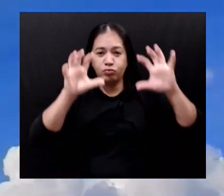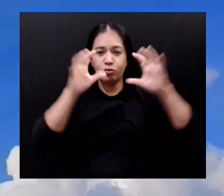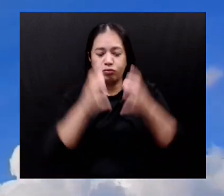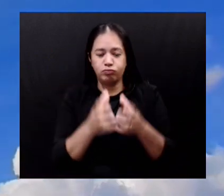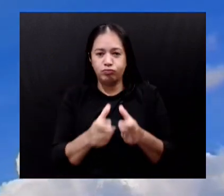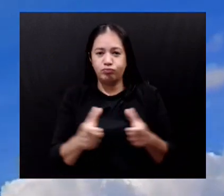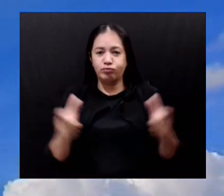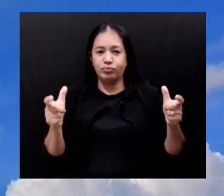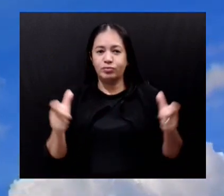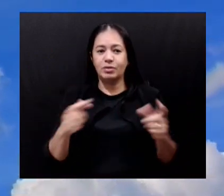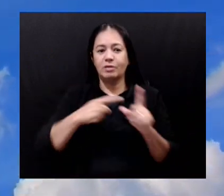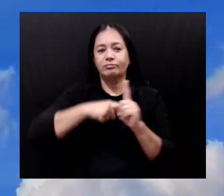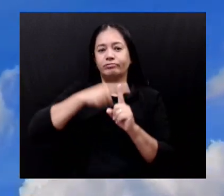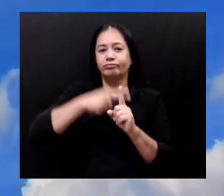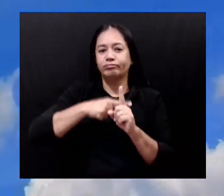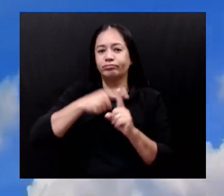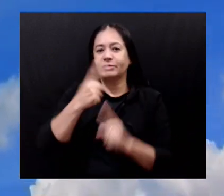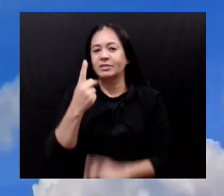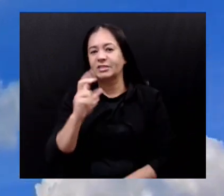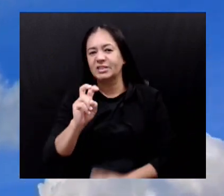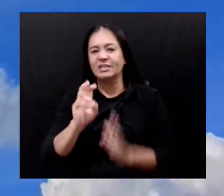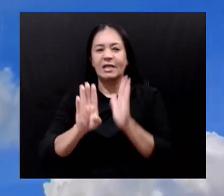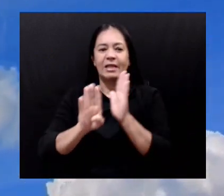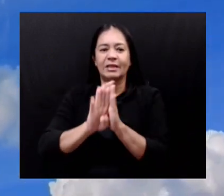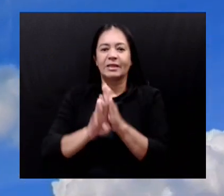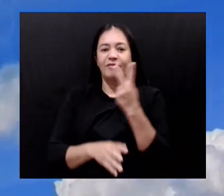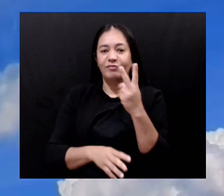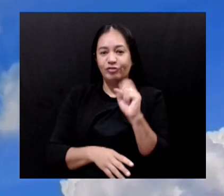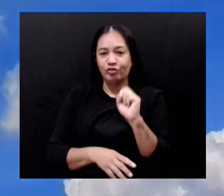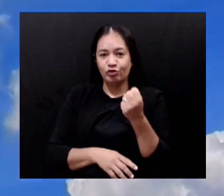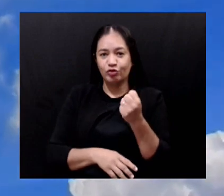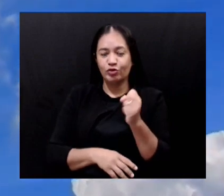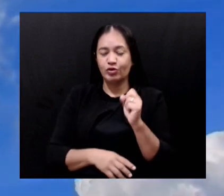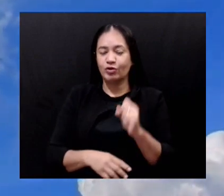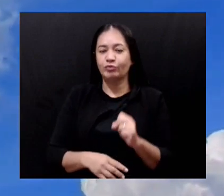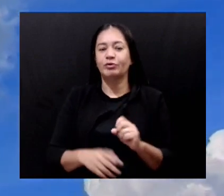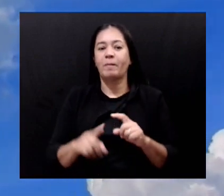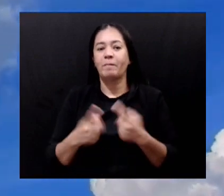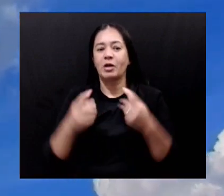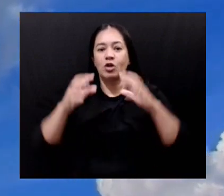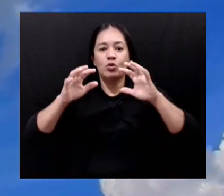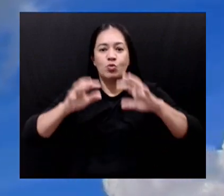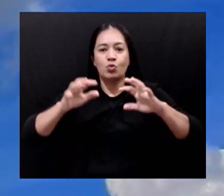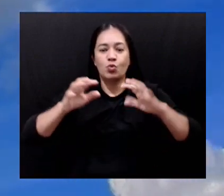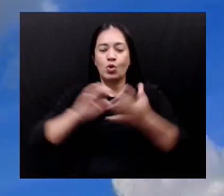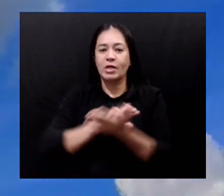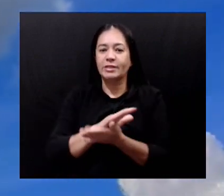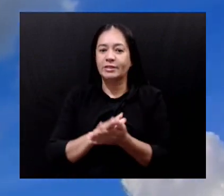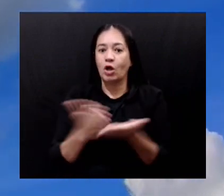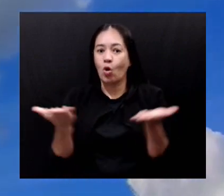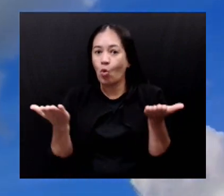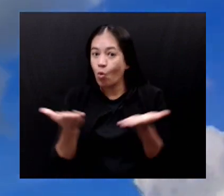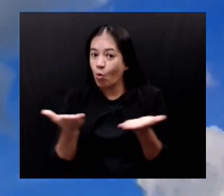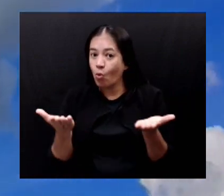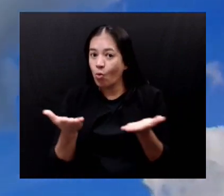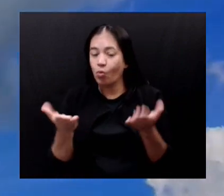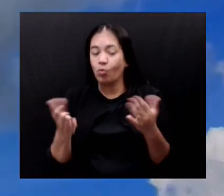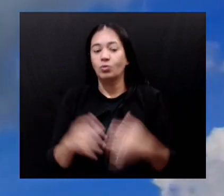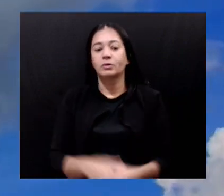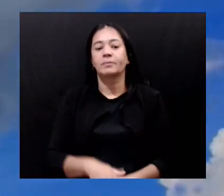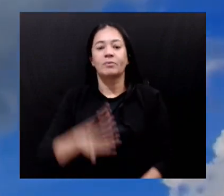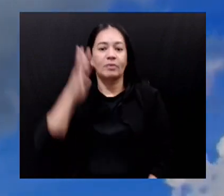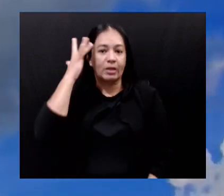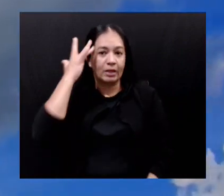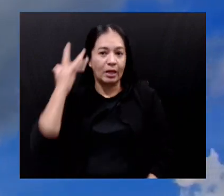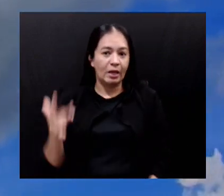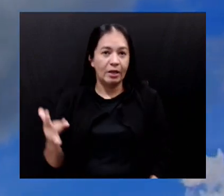a máxima 28, sem previsão de chuva hoje, tá? E amanhã já tem uma